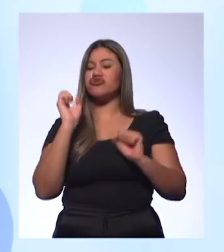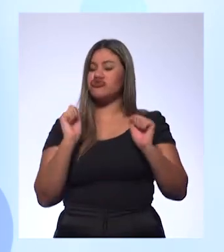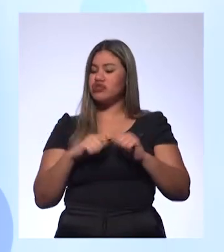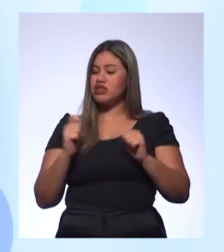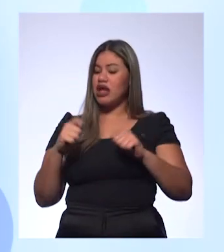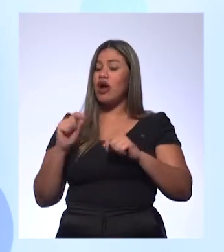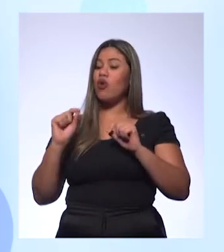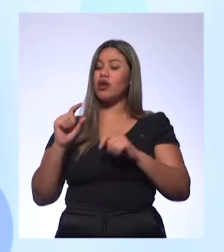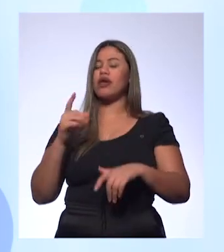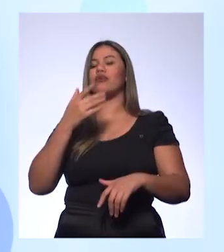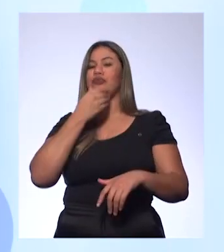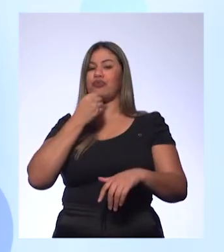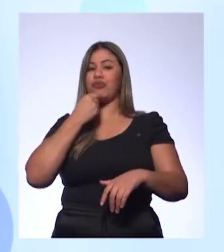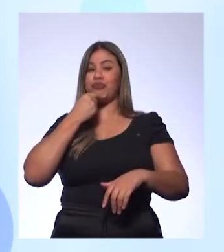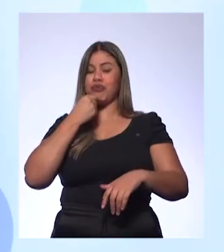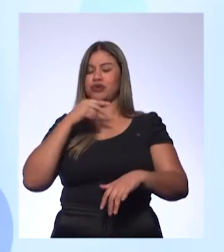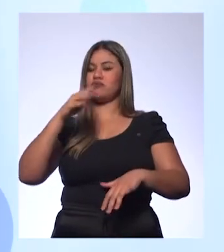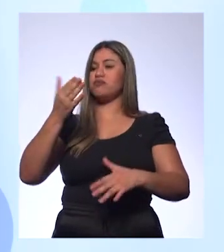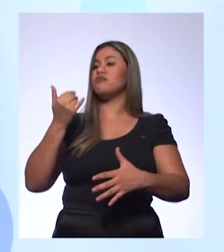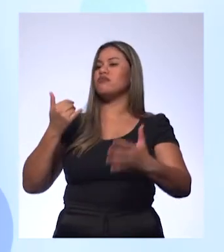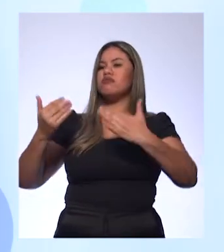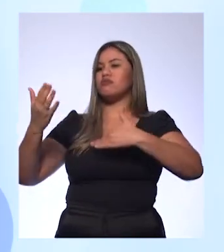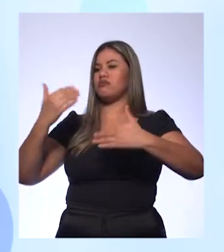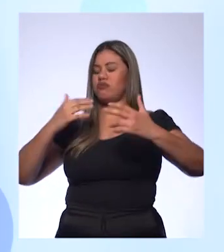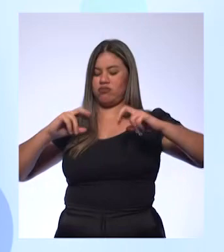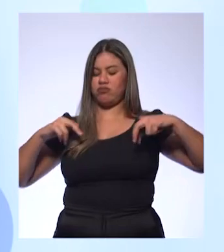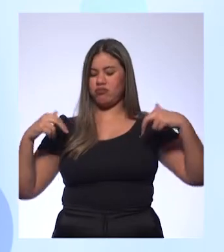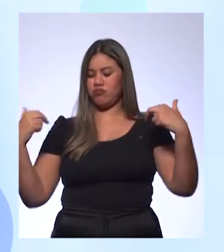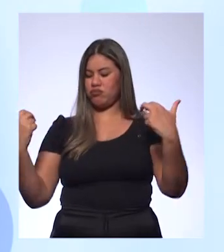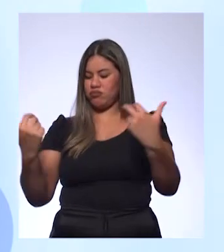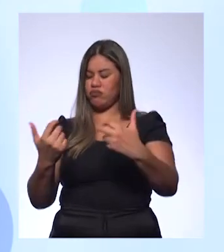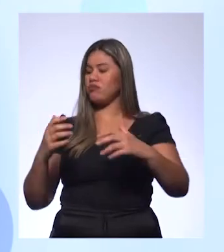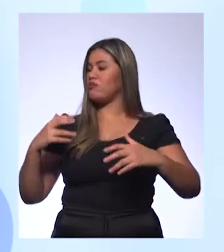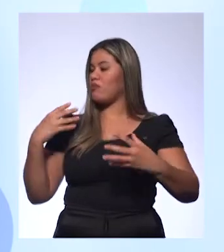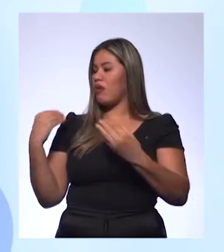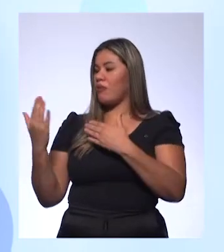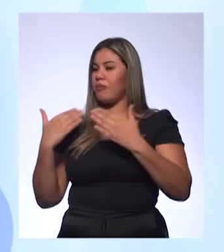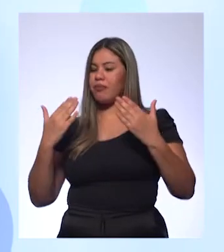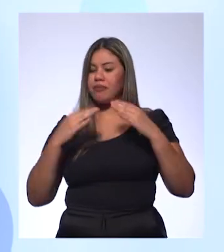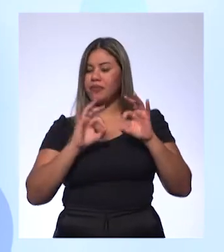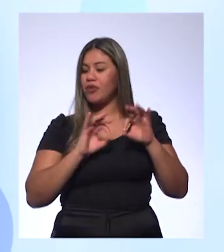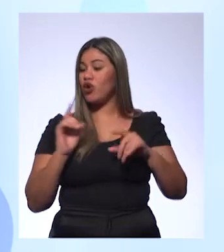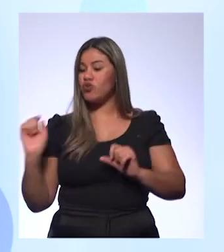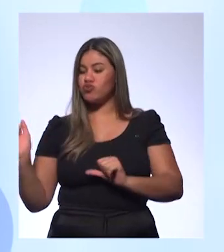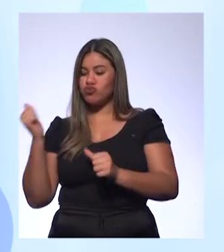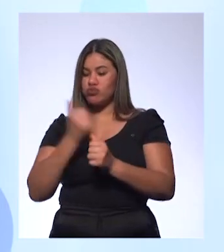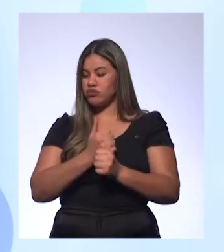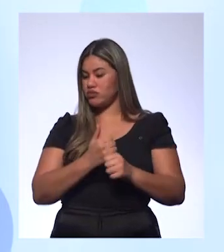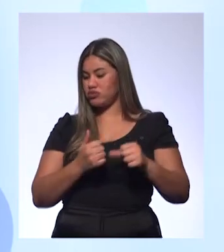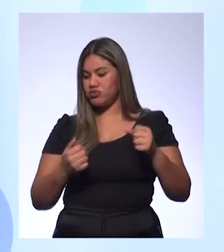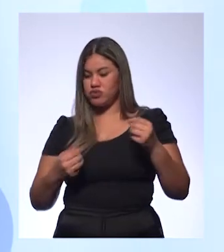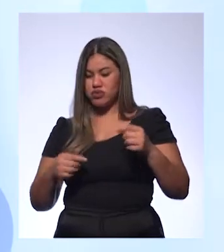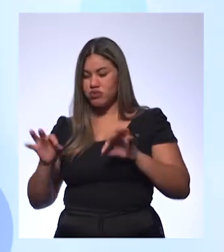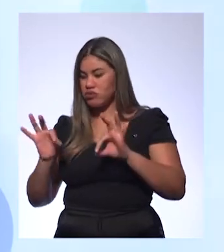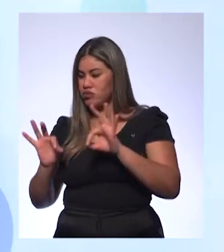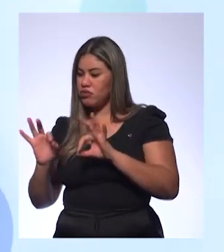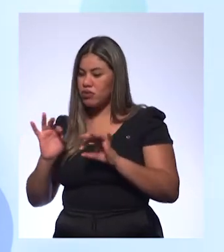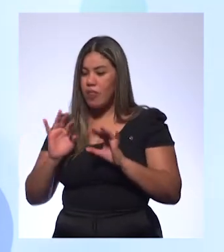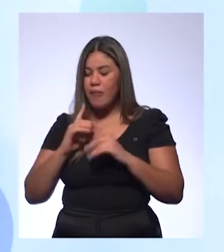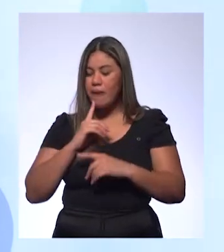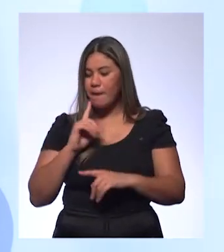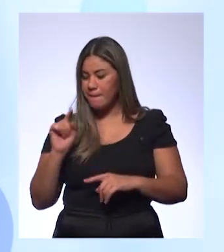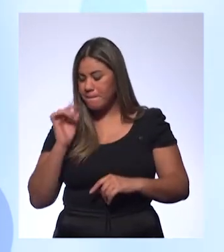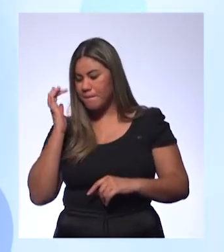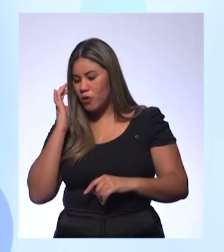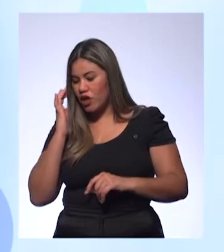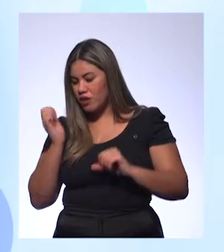o técnico ele chama os jogadores para a responsabilidade e começa a arrumar o time. Então, o que ele faz? Olha, eu acho que eu tenho